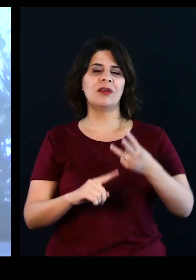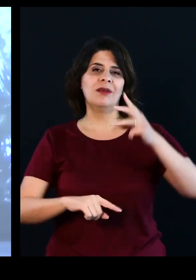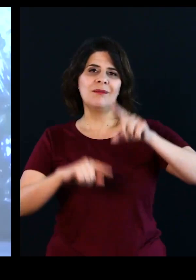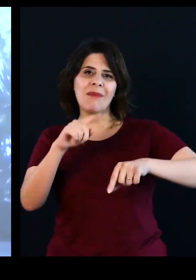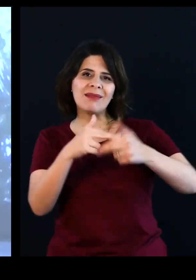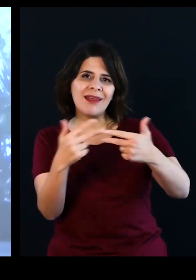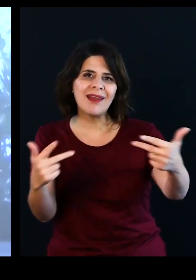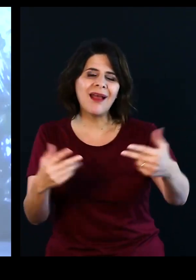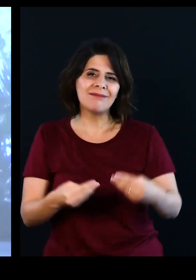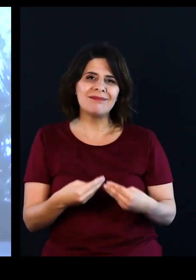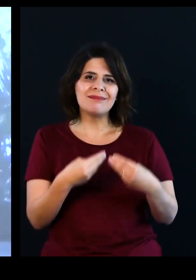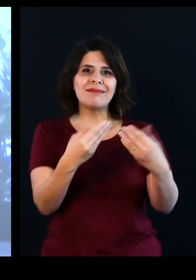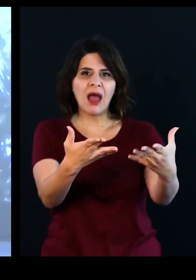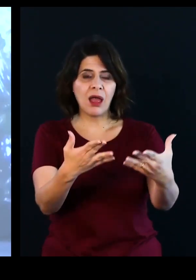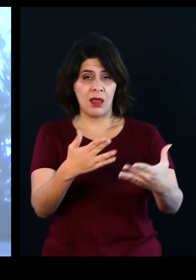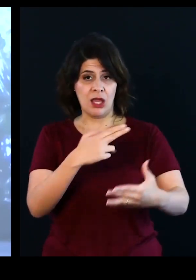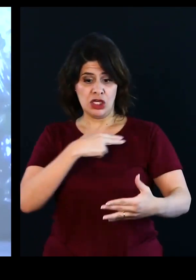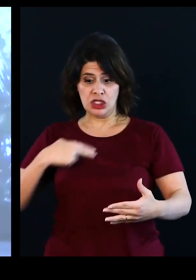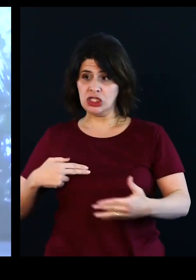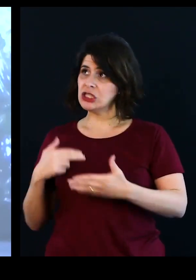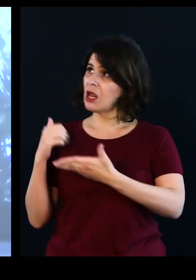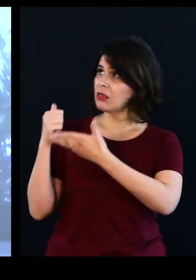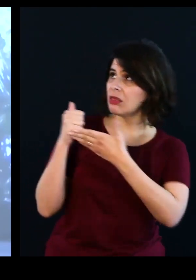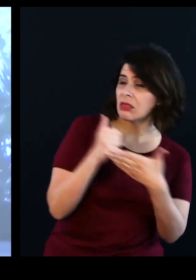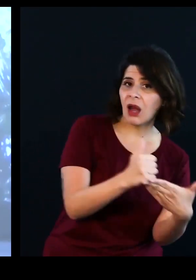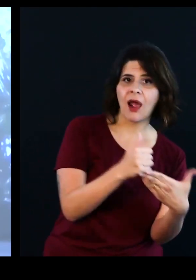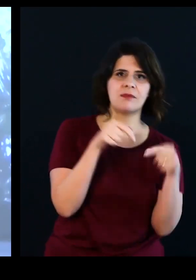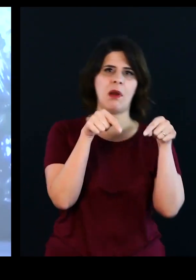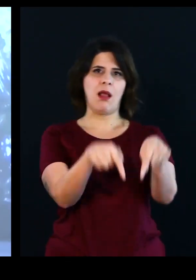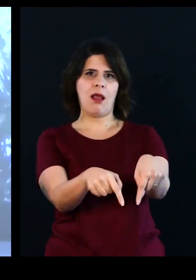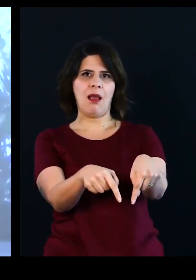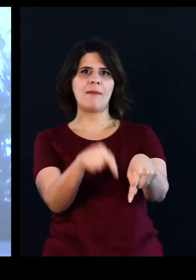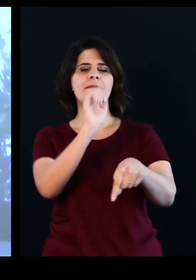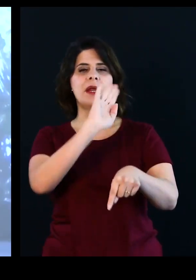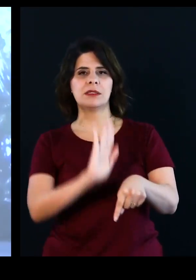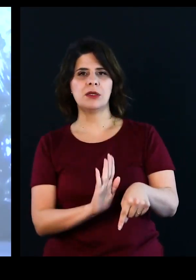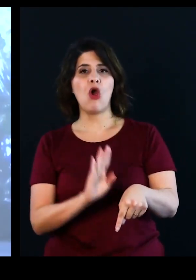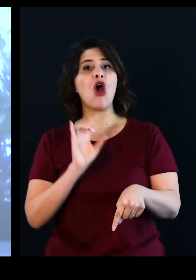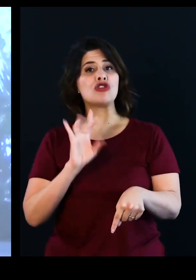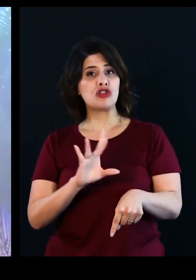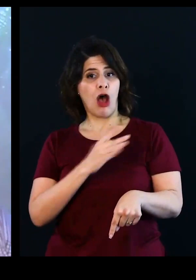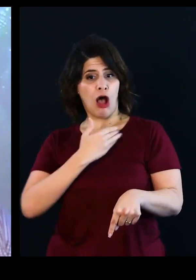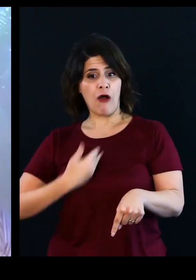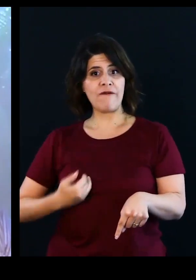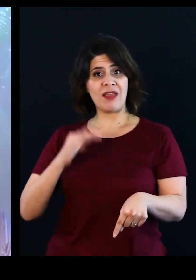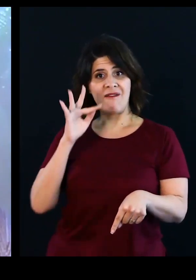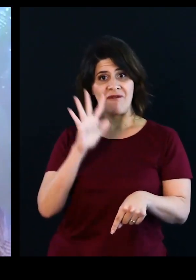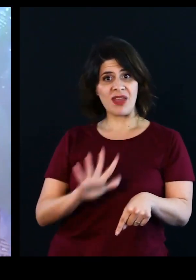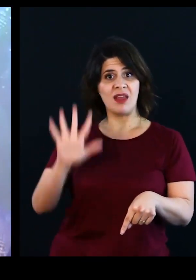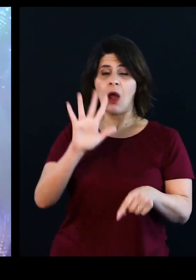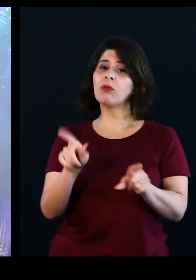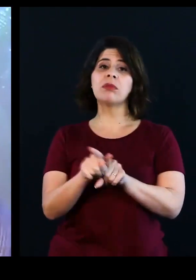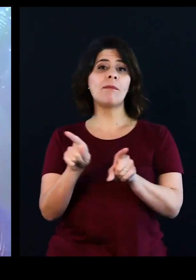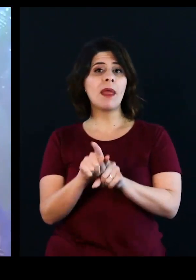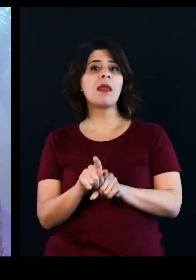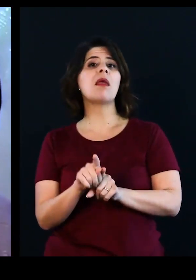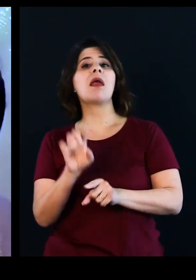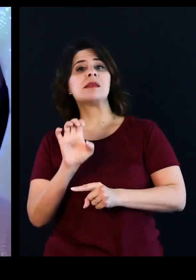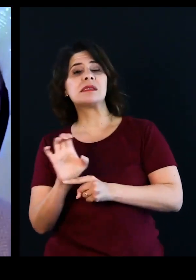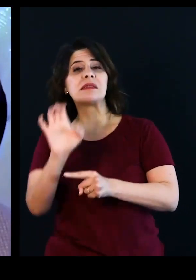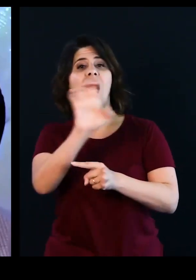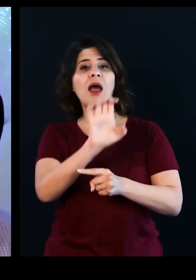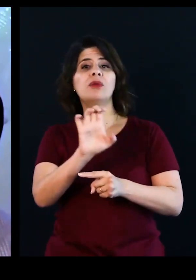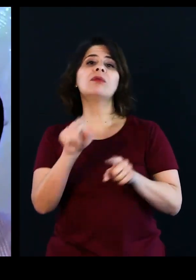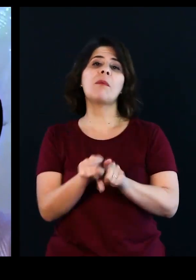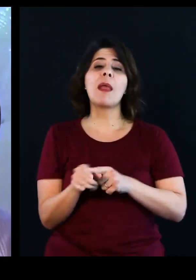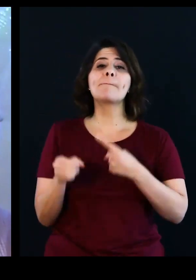para doação ao governo federal, mas também para doação aos estados e municípios brasileiros. Na dimensão cultural, a